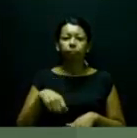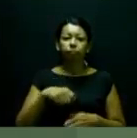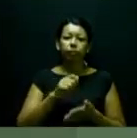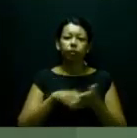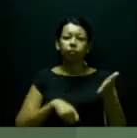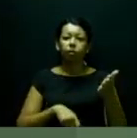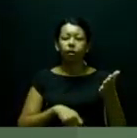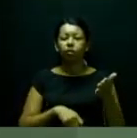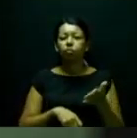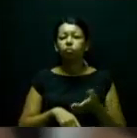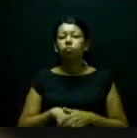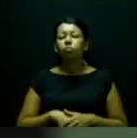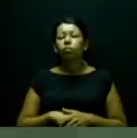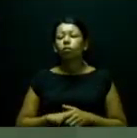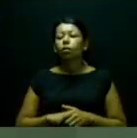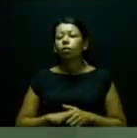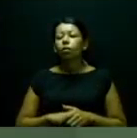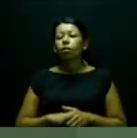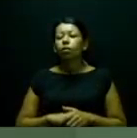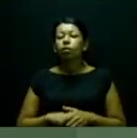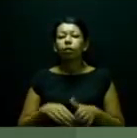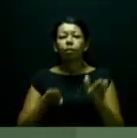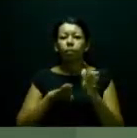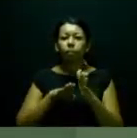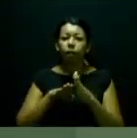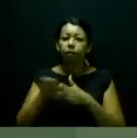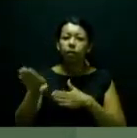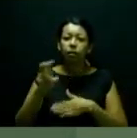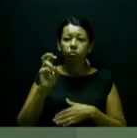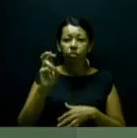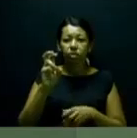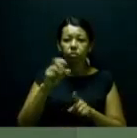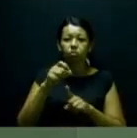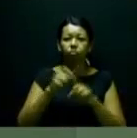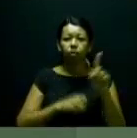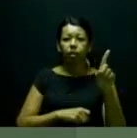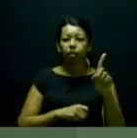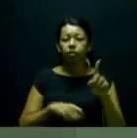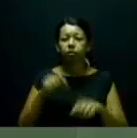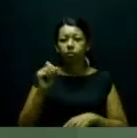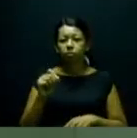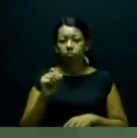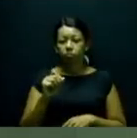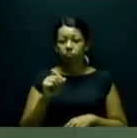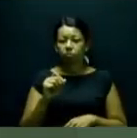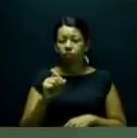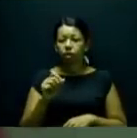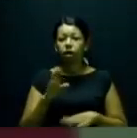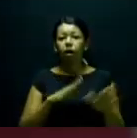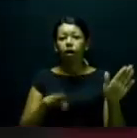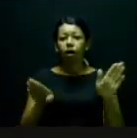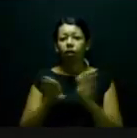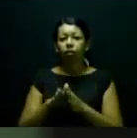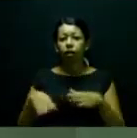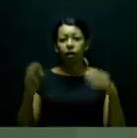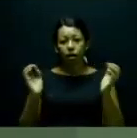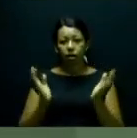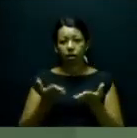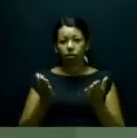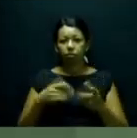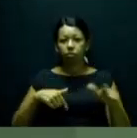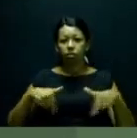contrato. Pois bem, passados 5 meses dessa subrogação, até o momento,